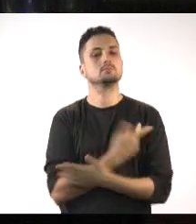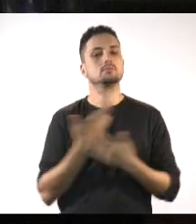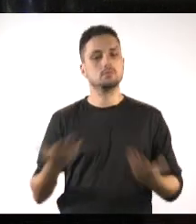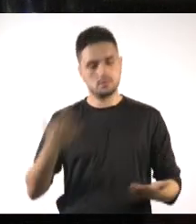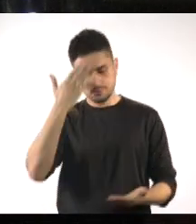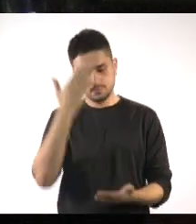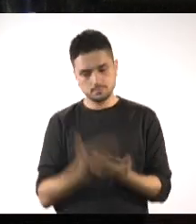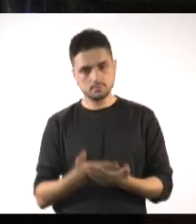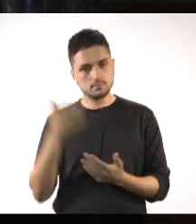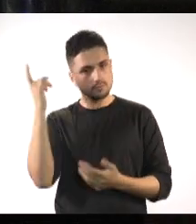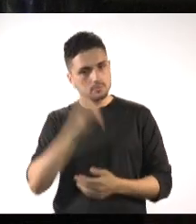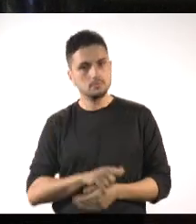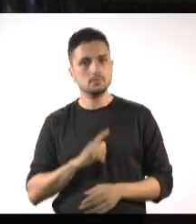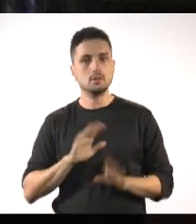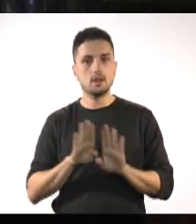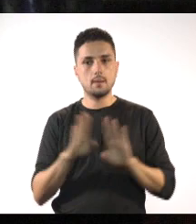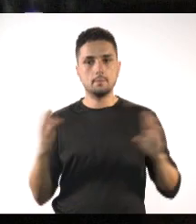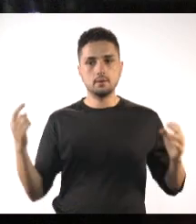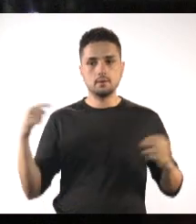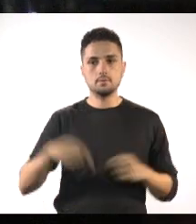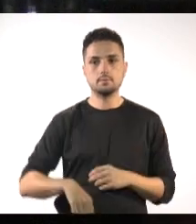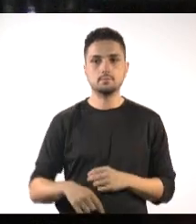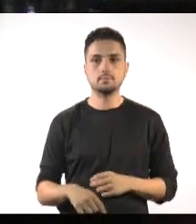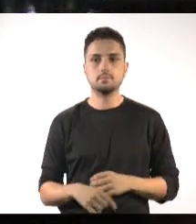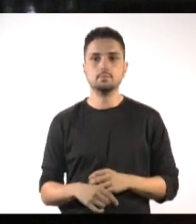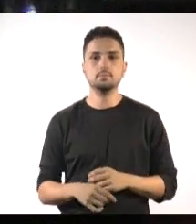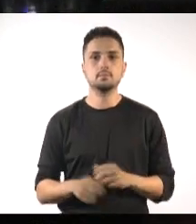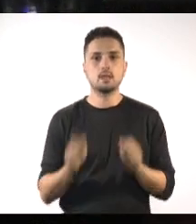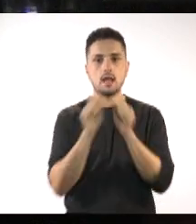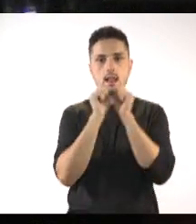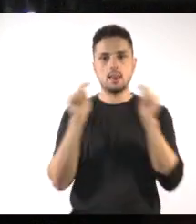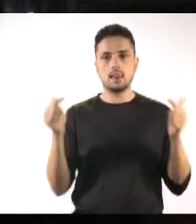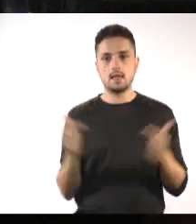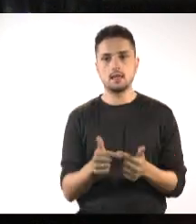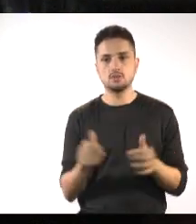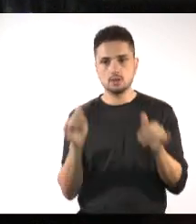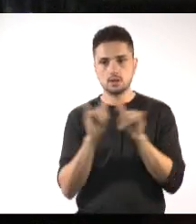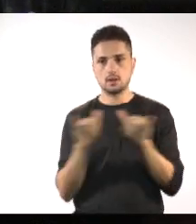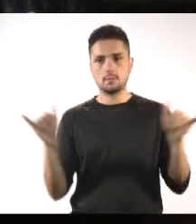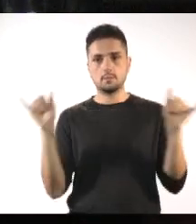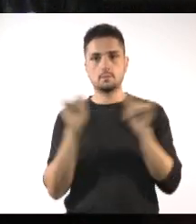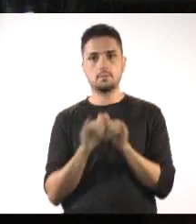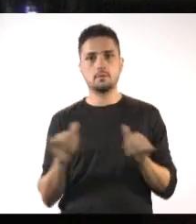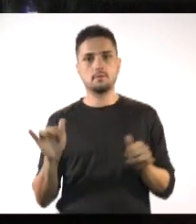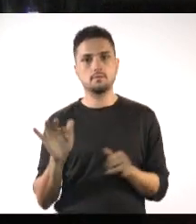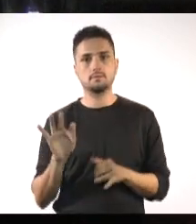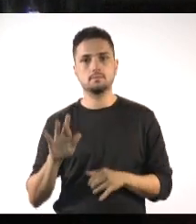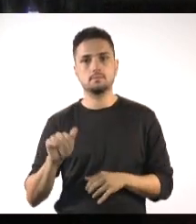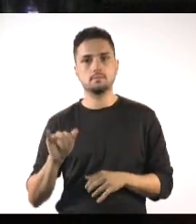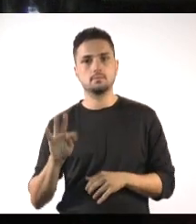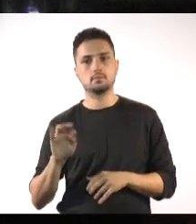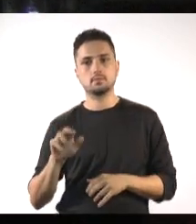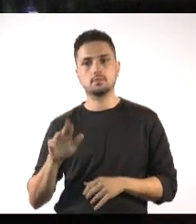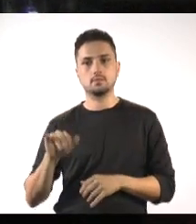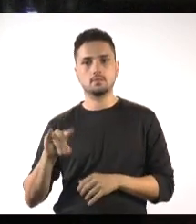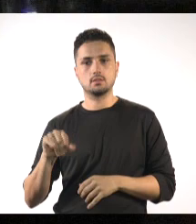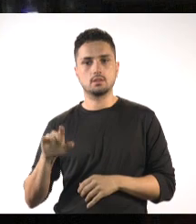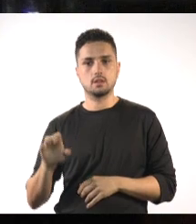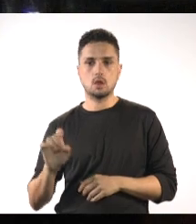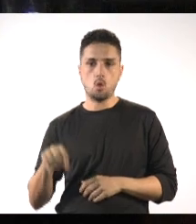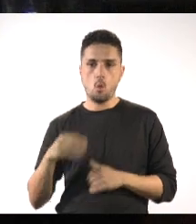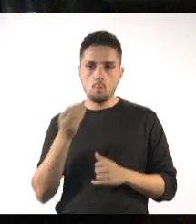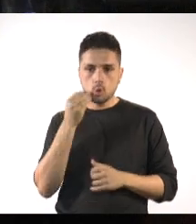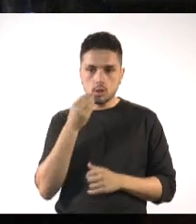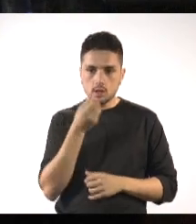abrir oficialmente aqui em âmbito de Alerj, a campanha da fraternidade, é uma oportunidade muito boa para a gente